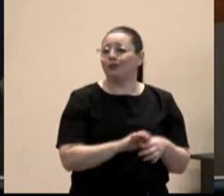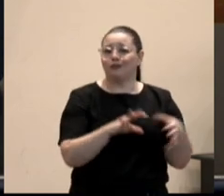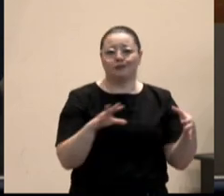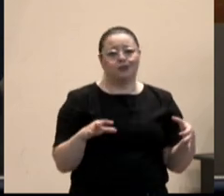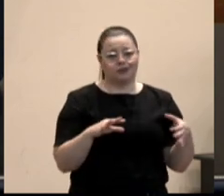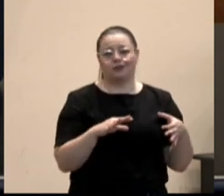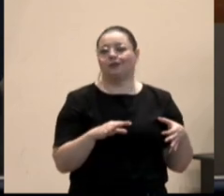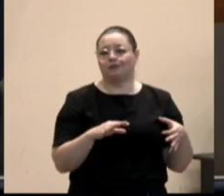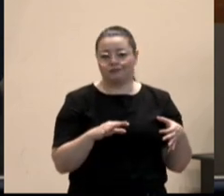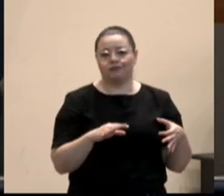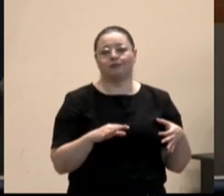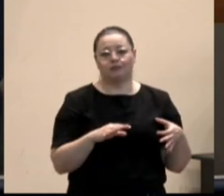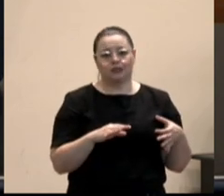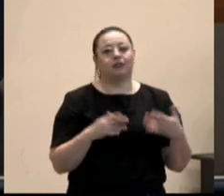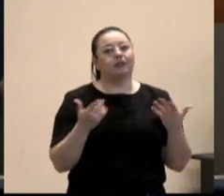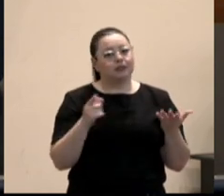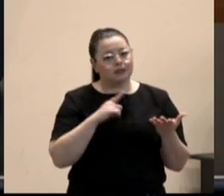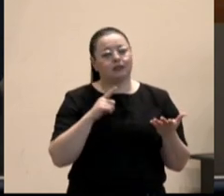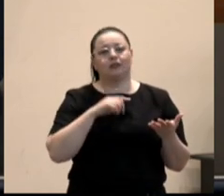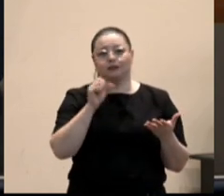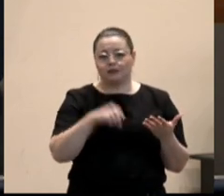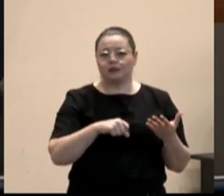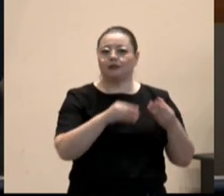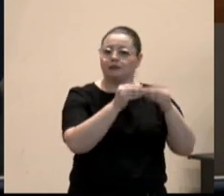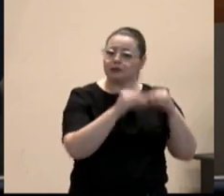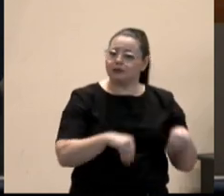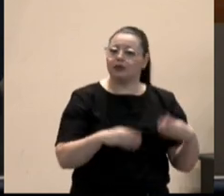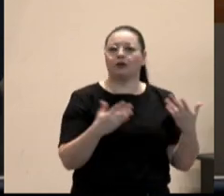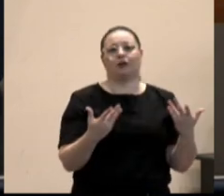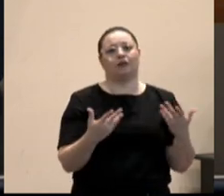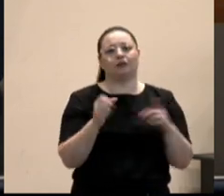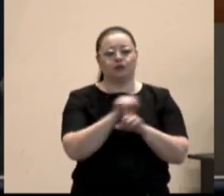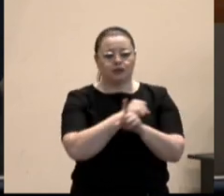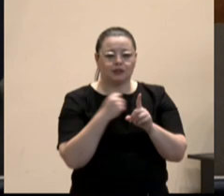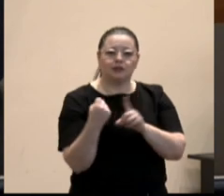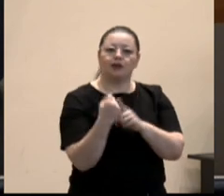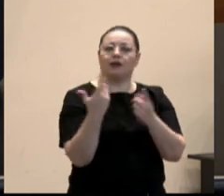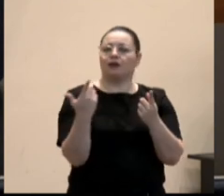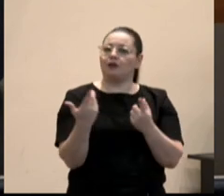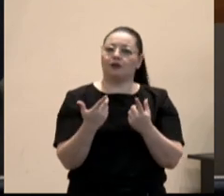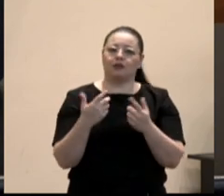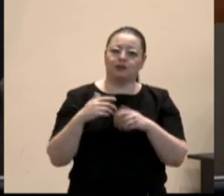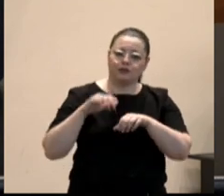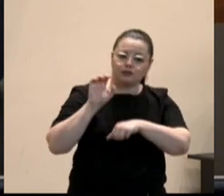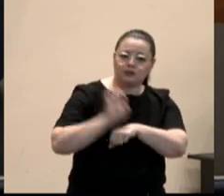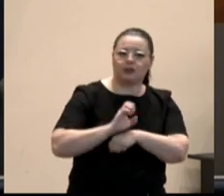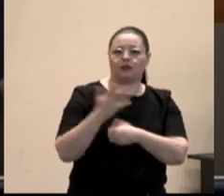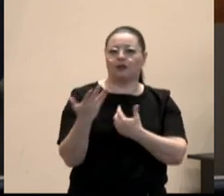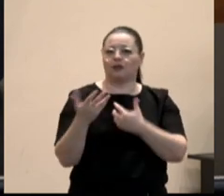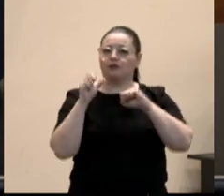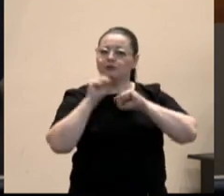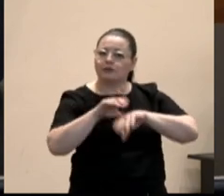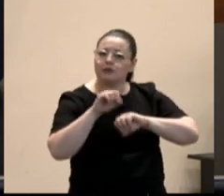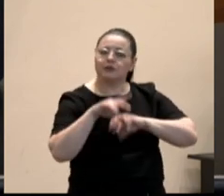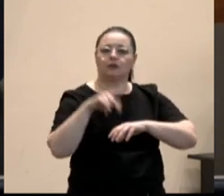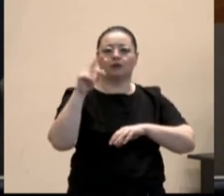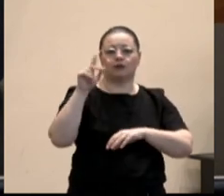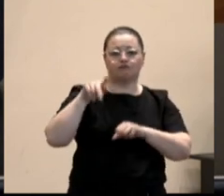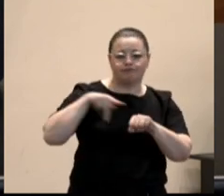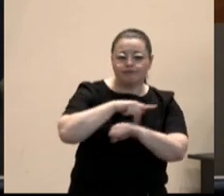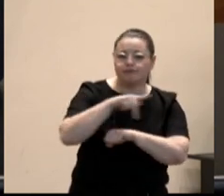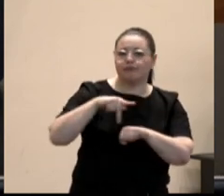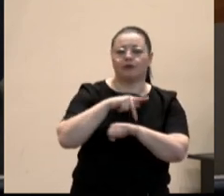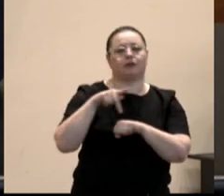e tem risco, sim, um projeto de sociedade, de Estado, de educação nesse país, a continuarmos, como